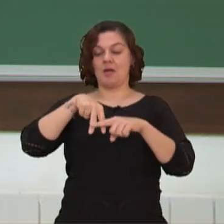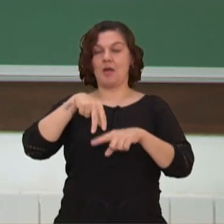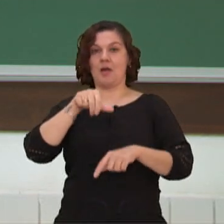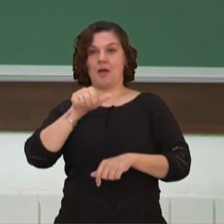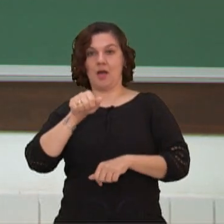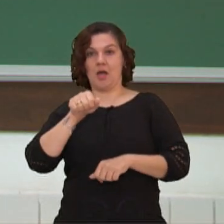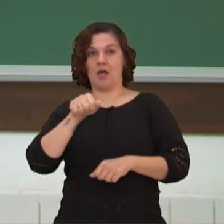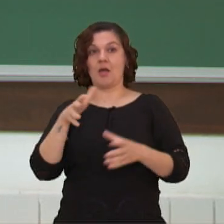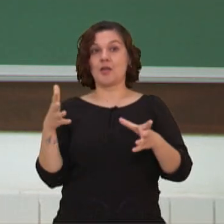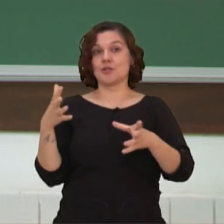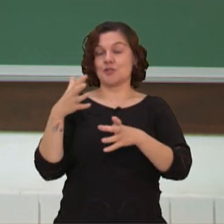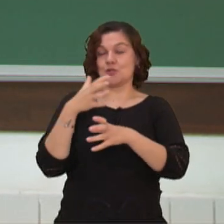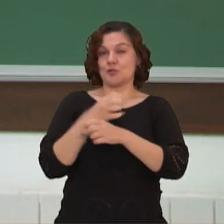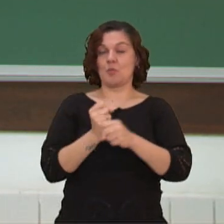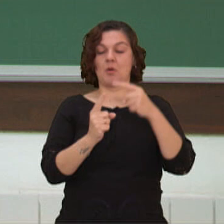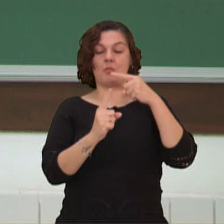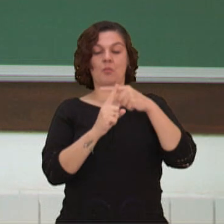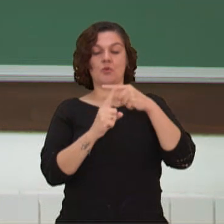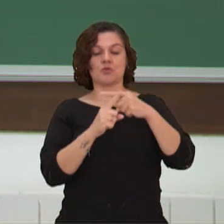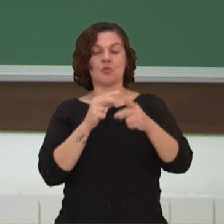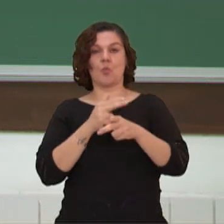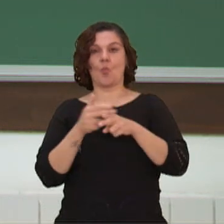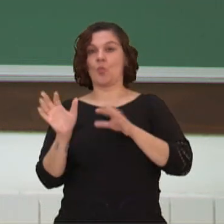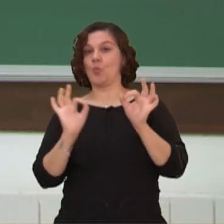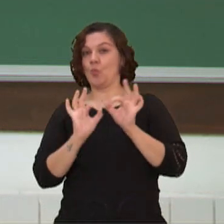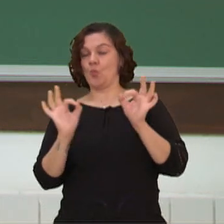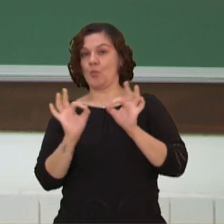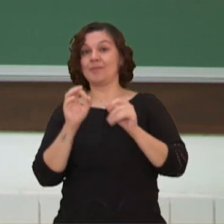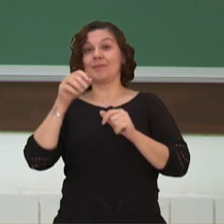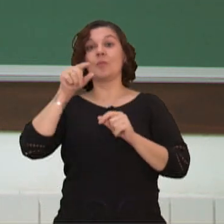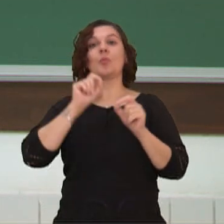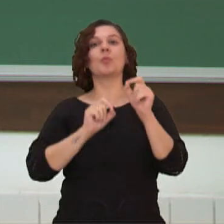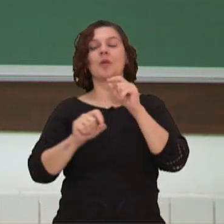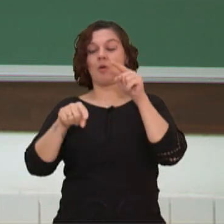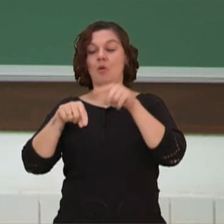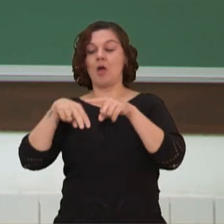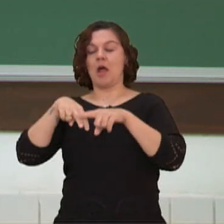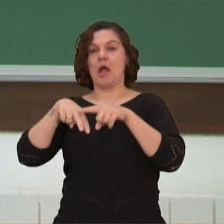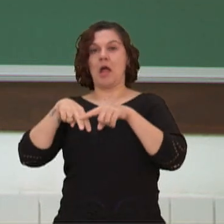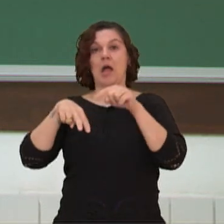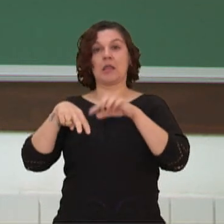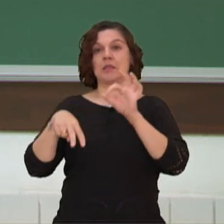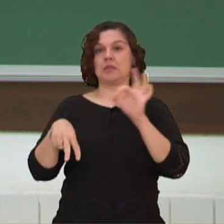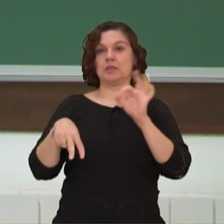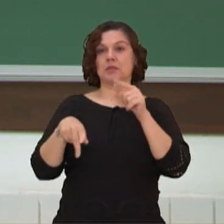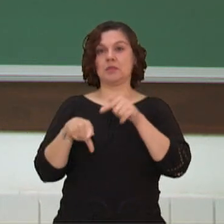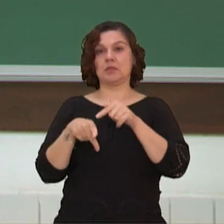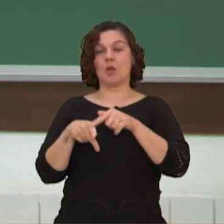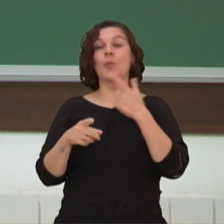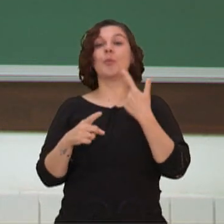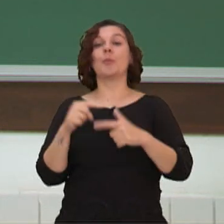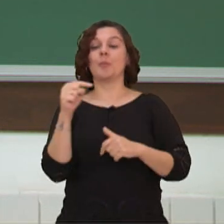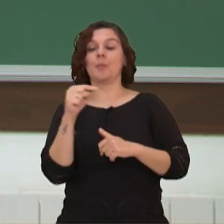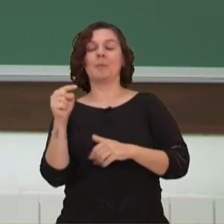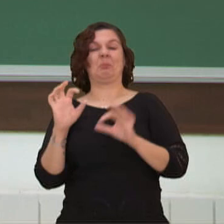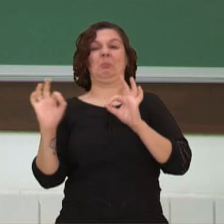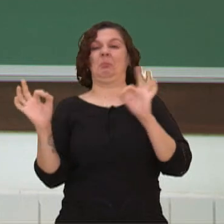de nêutrons. Massa não considera elétrons. Por quê? Porque o elétron tem massa